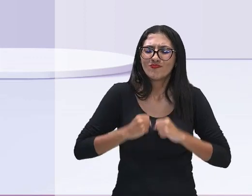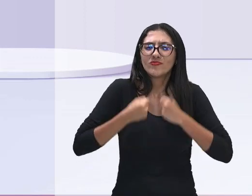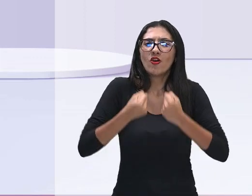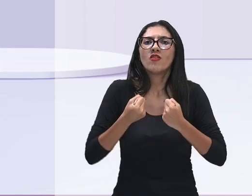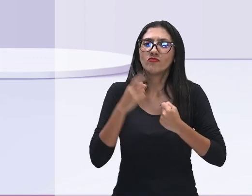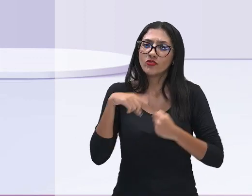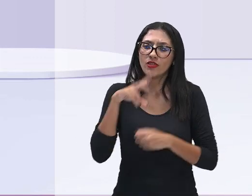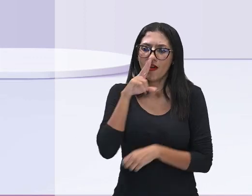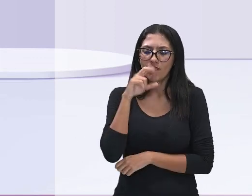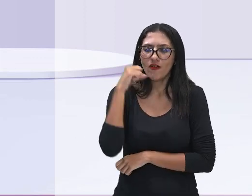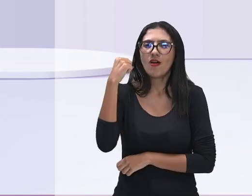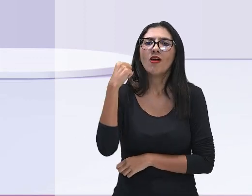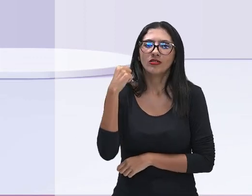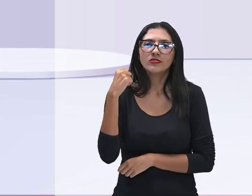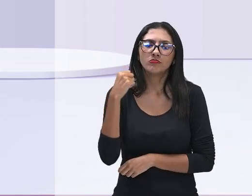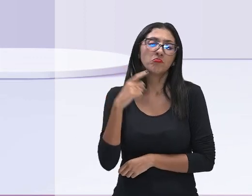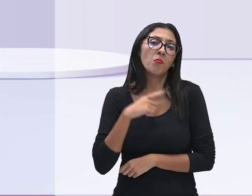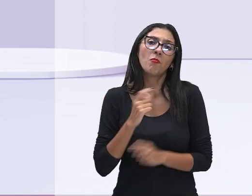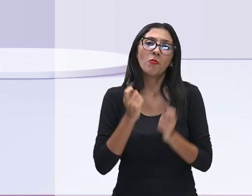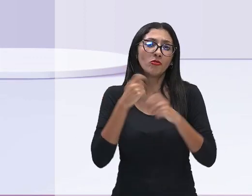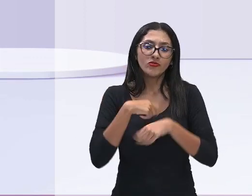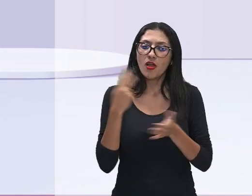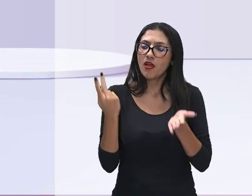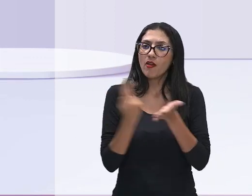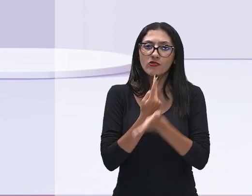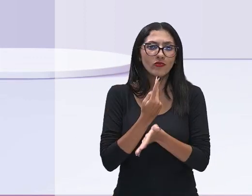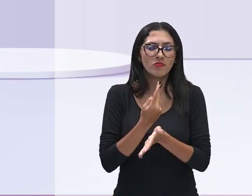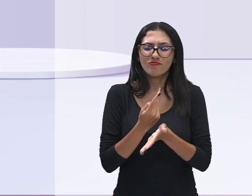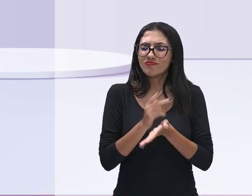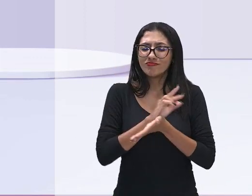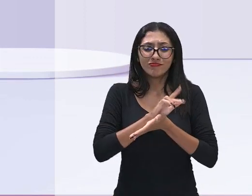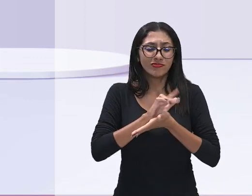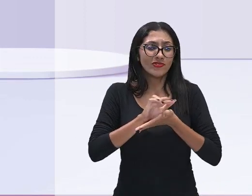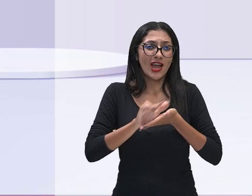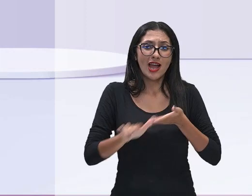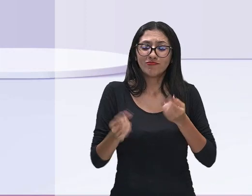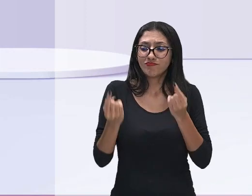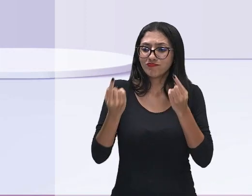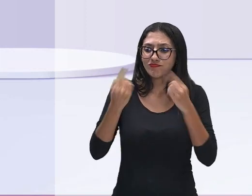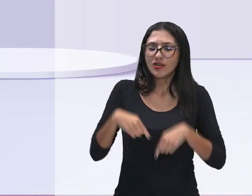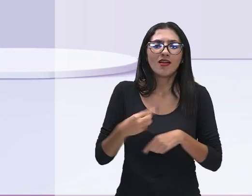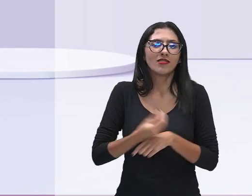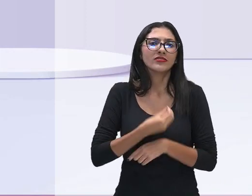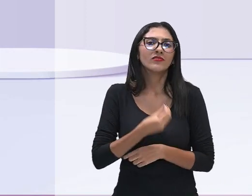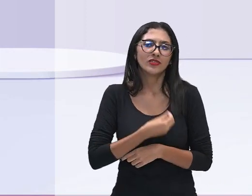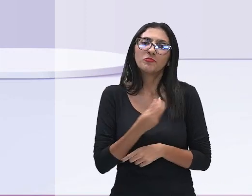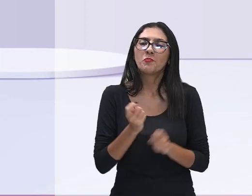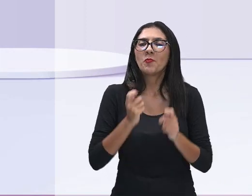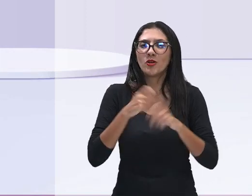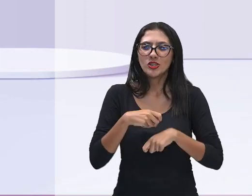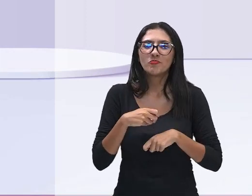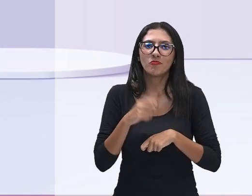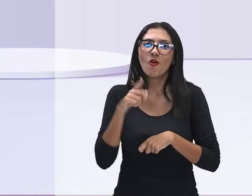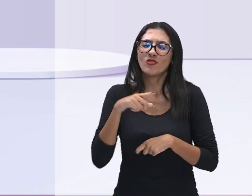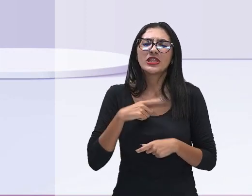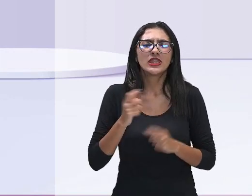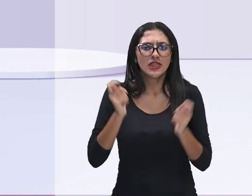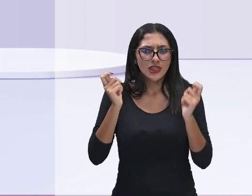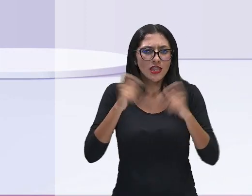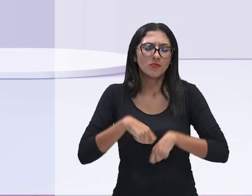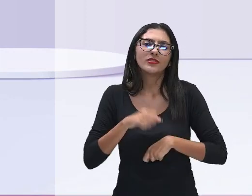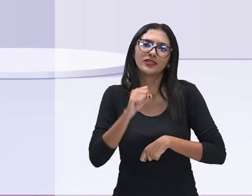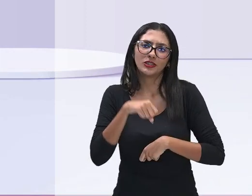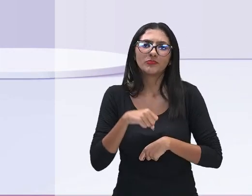e que pode superar qualquer desafio que a vida lhe apresente. Você é capaz,